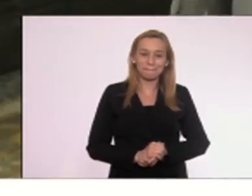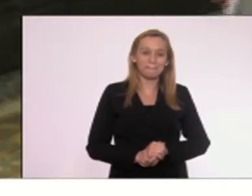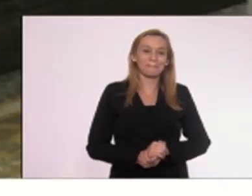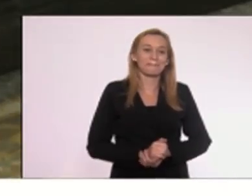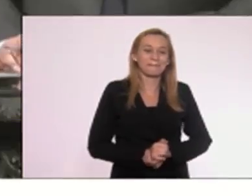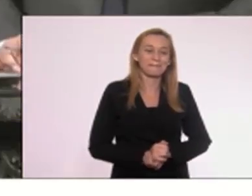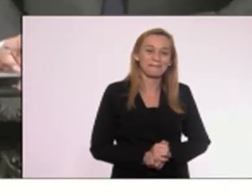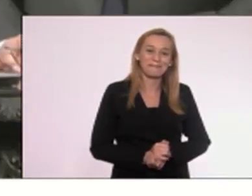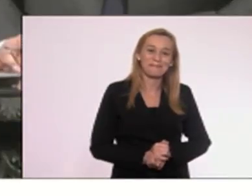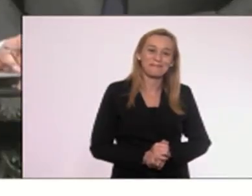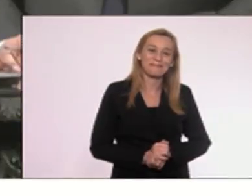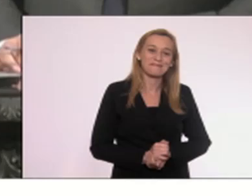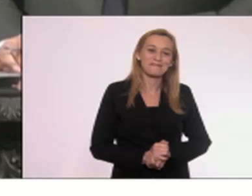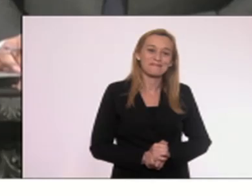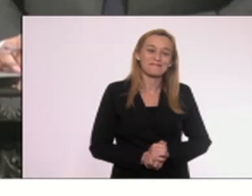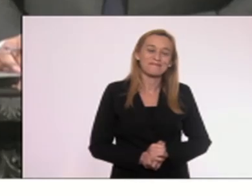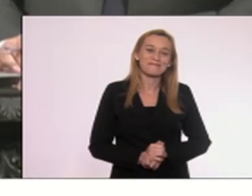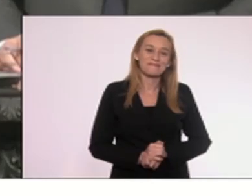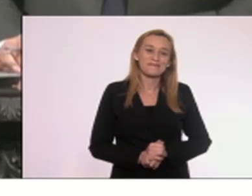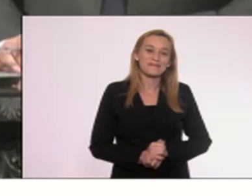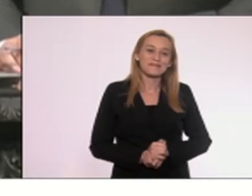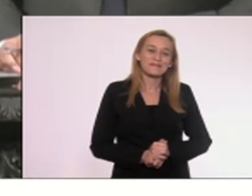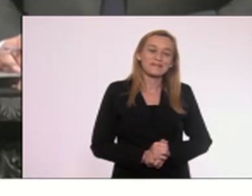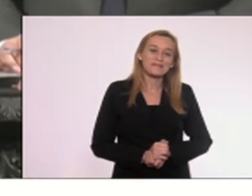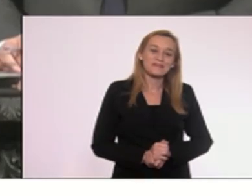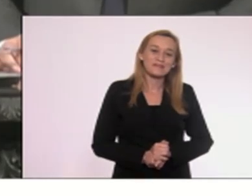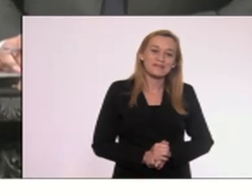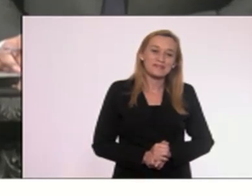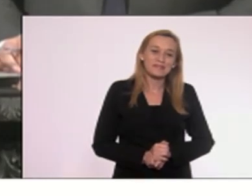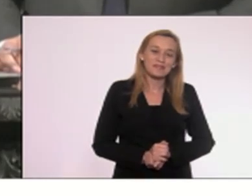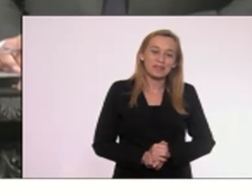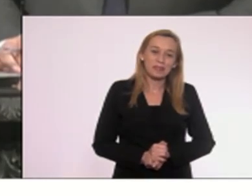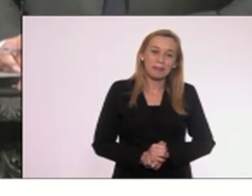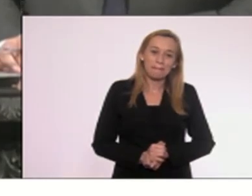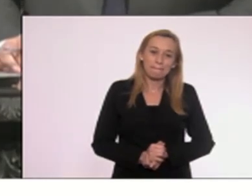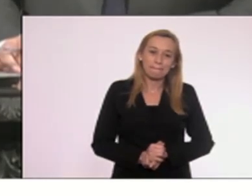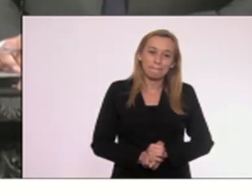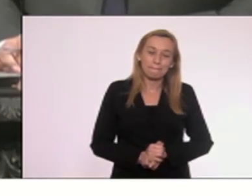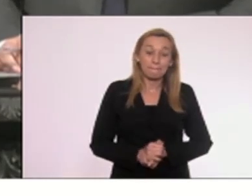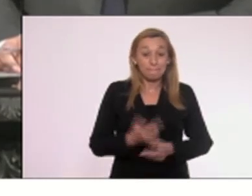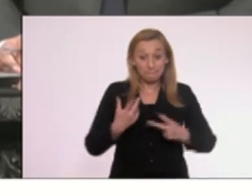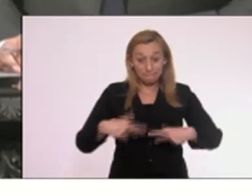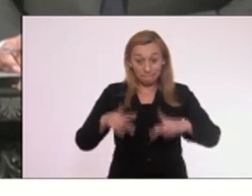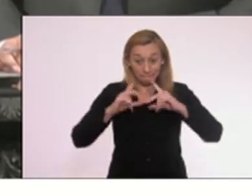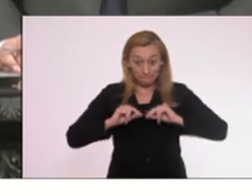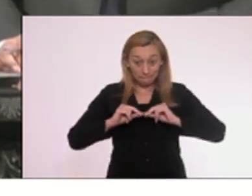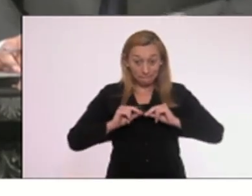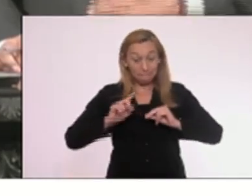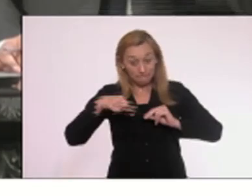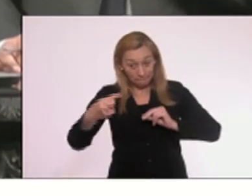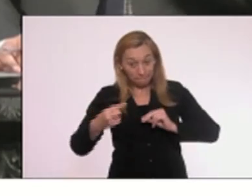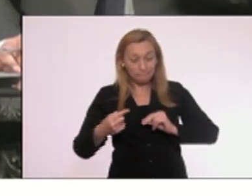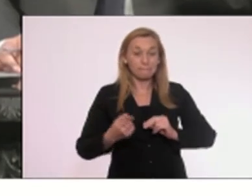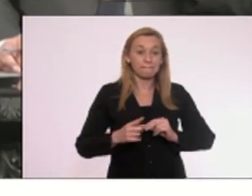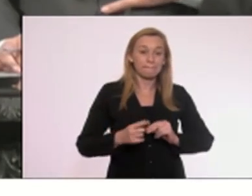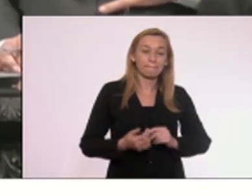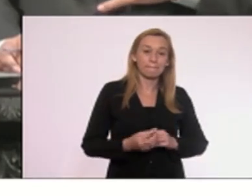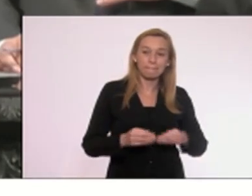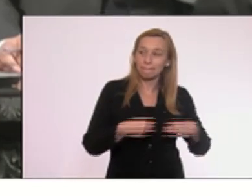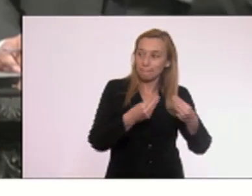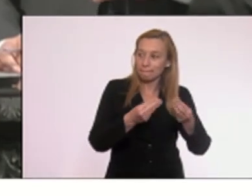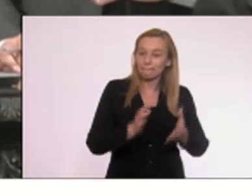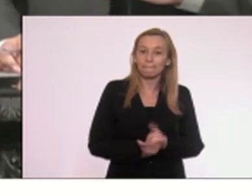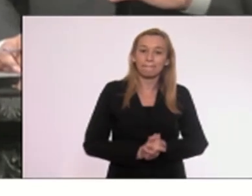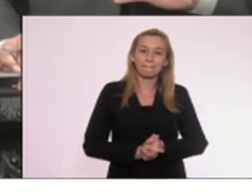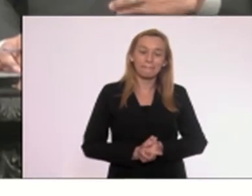Amanhã, último dia, eu vou trazer o presente para Vossa Excelência. Aquele presente que Vossa Excelência deu